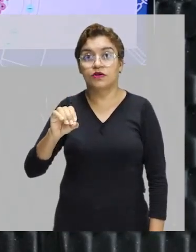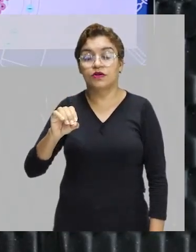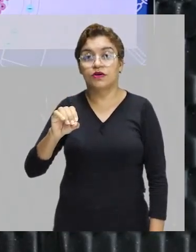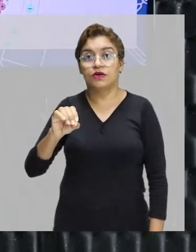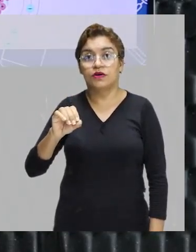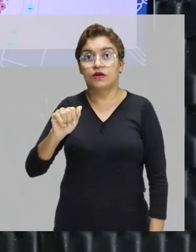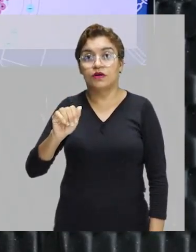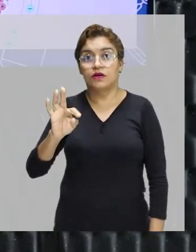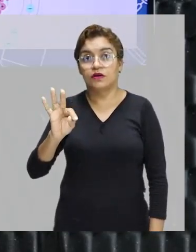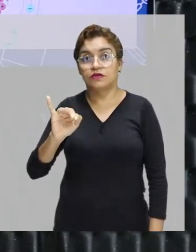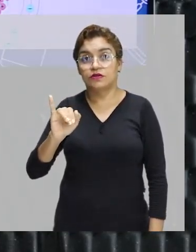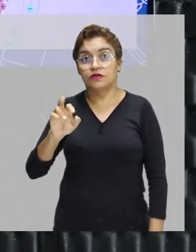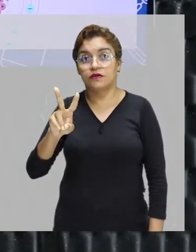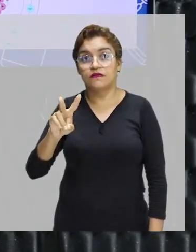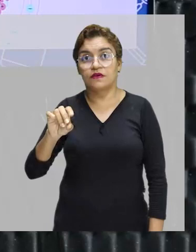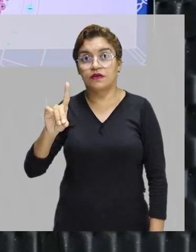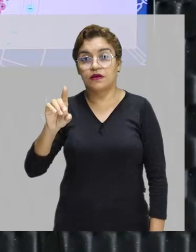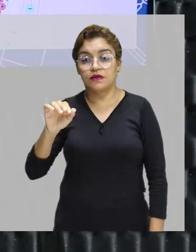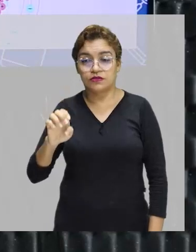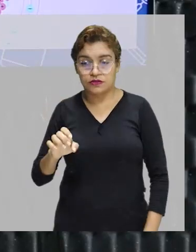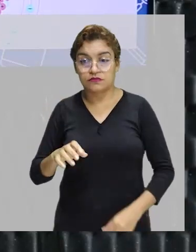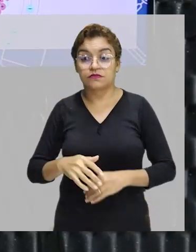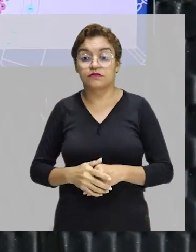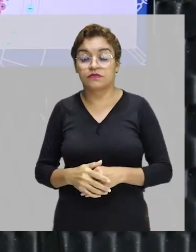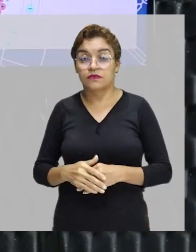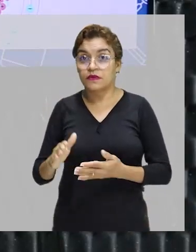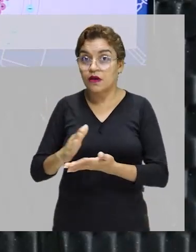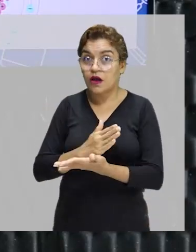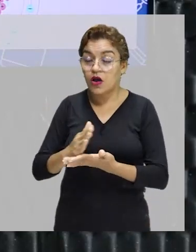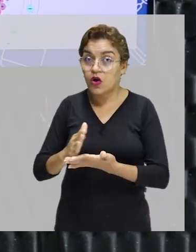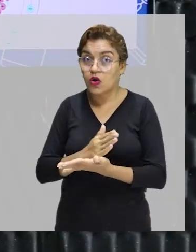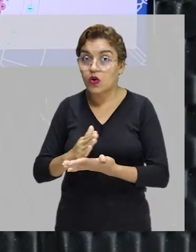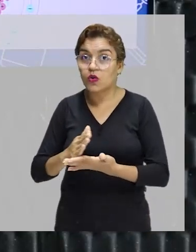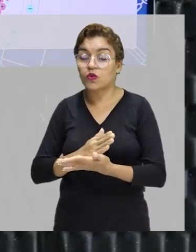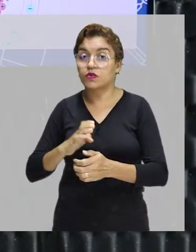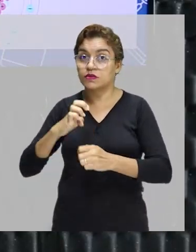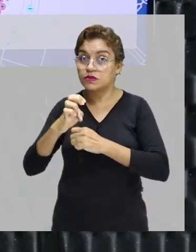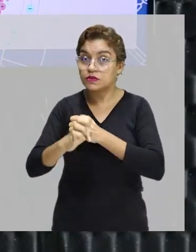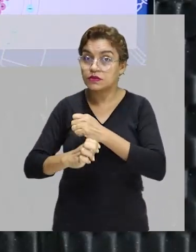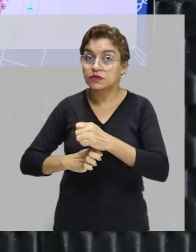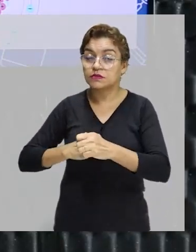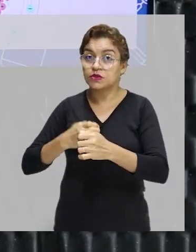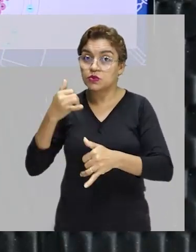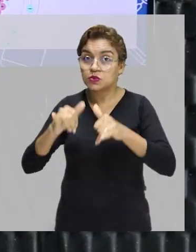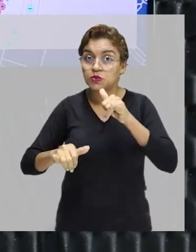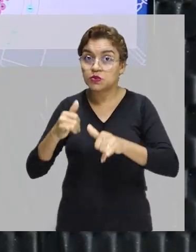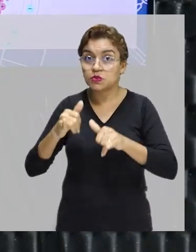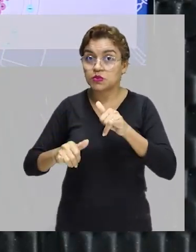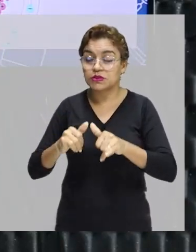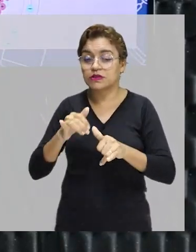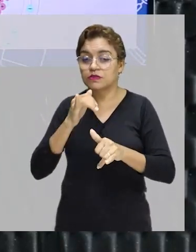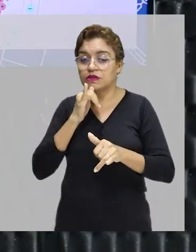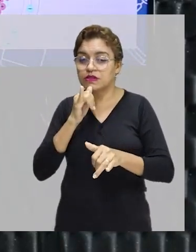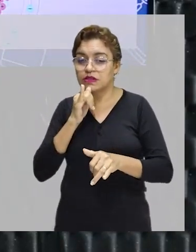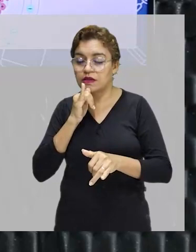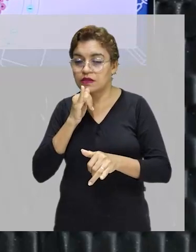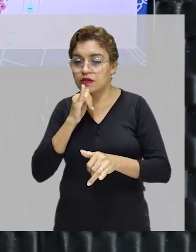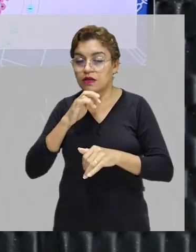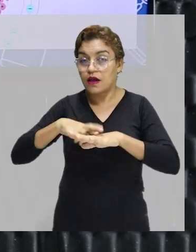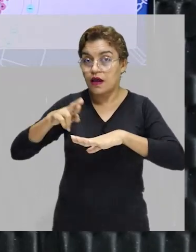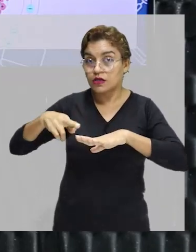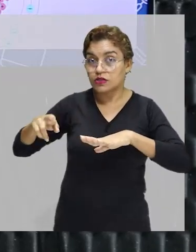químicos espontaneamente eles emitem radiações, ok? E um